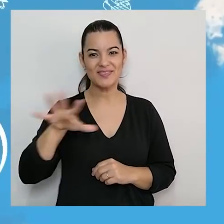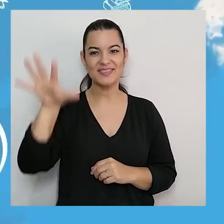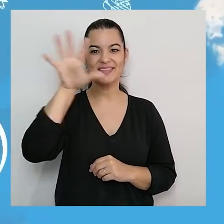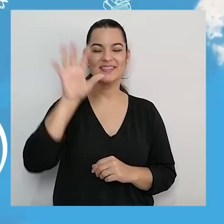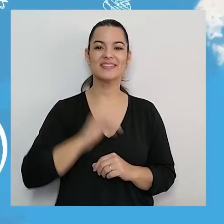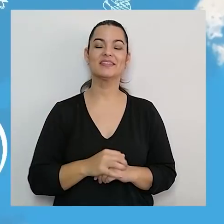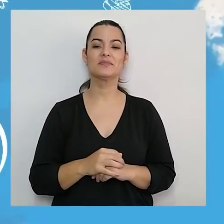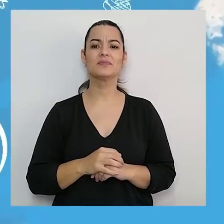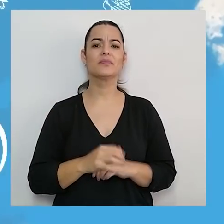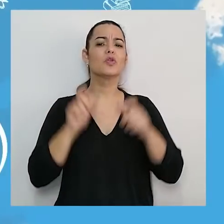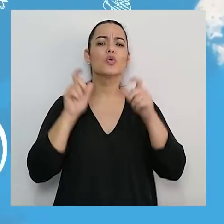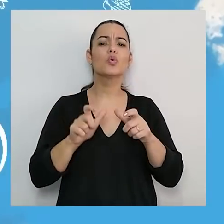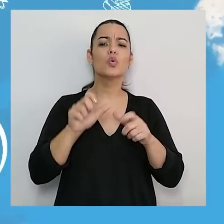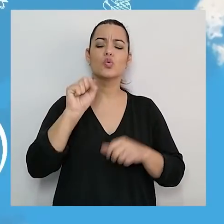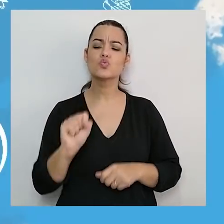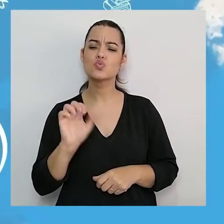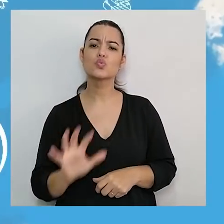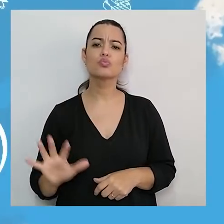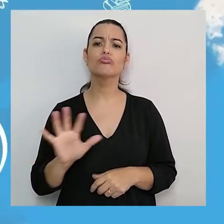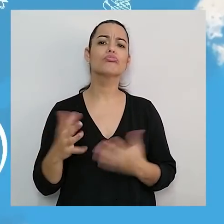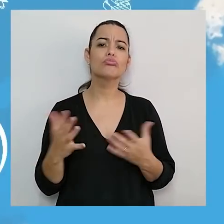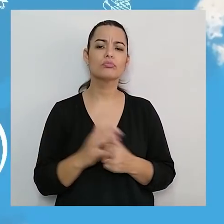Nordeste. Onde fica a região Sudeste?